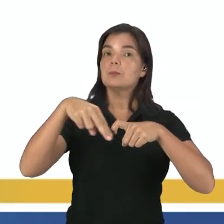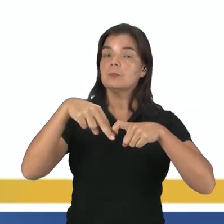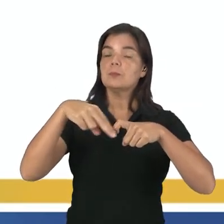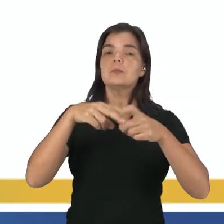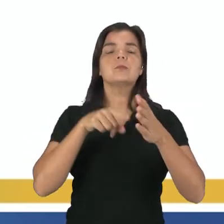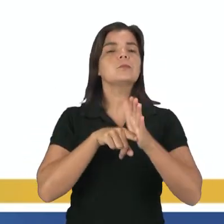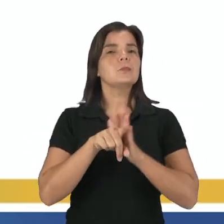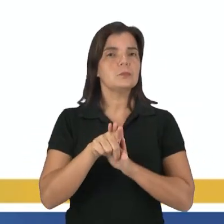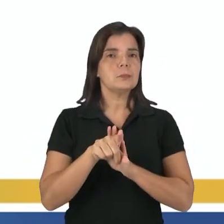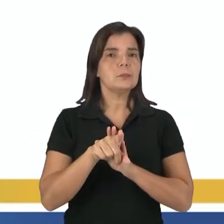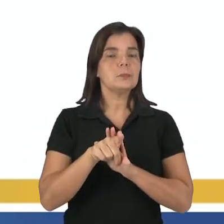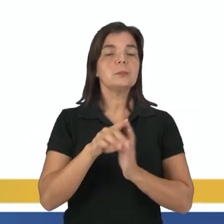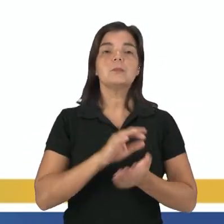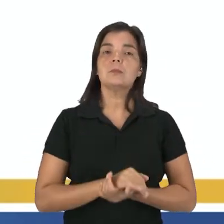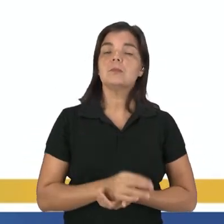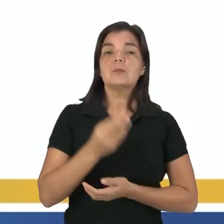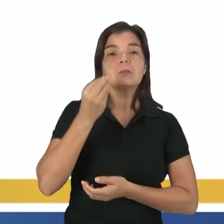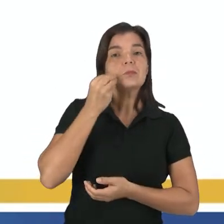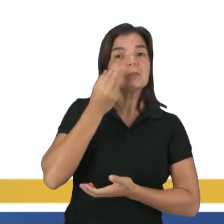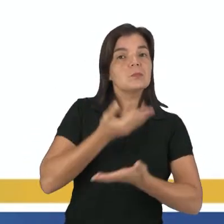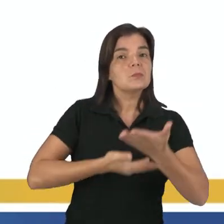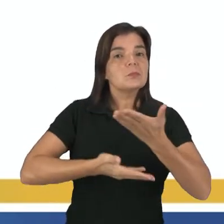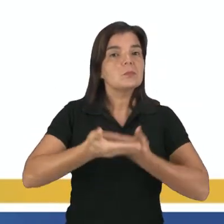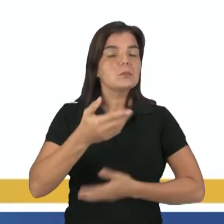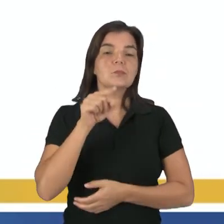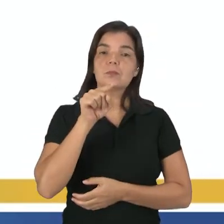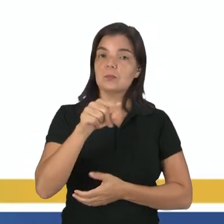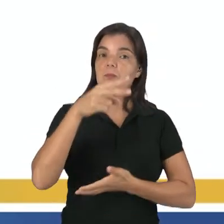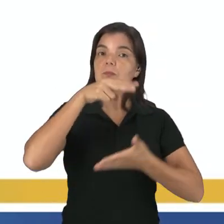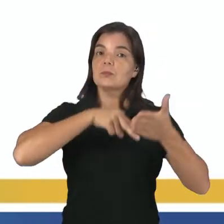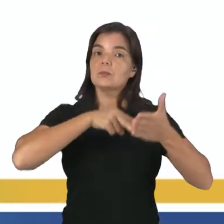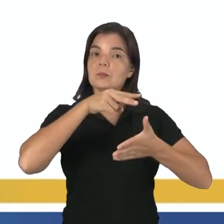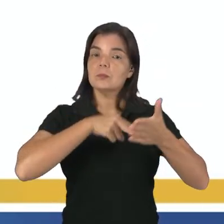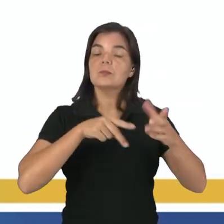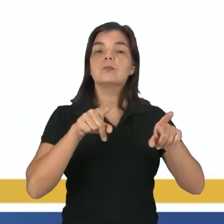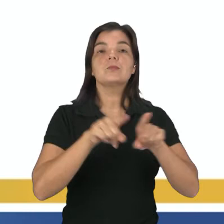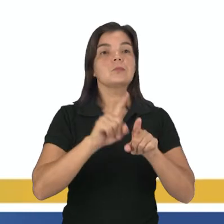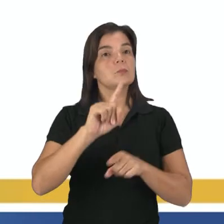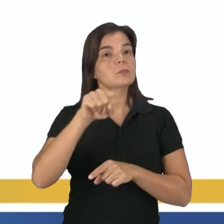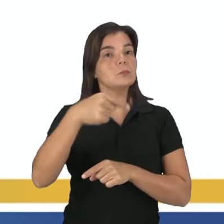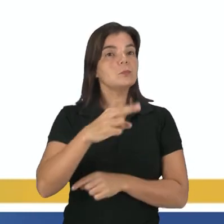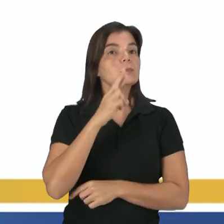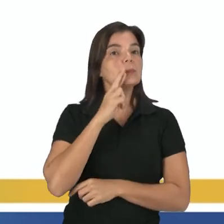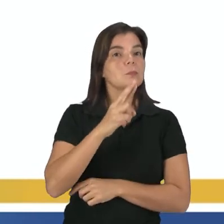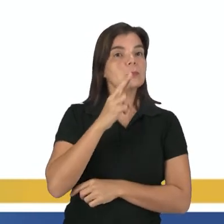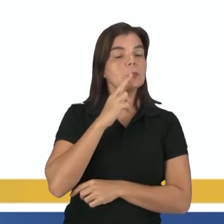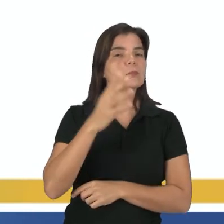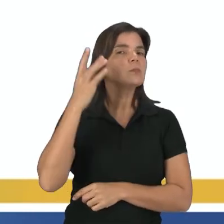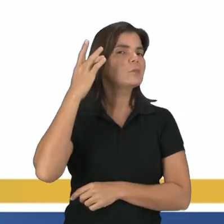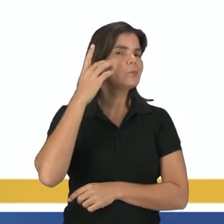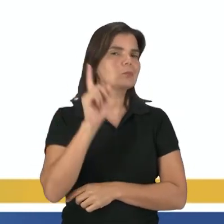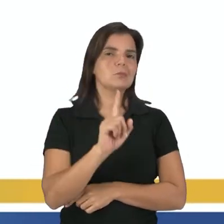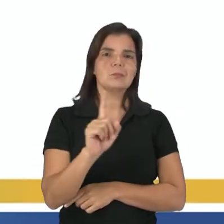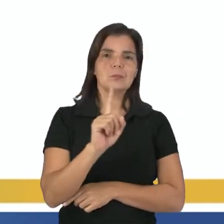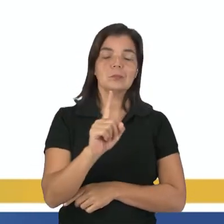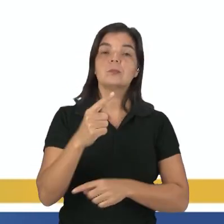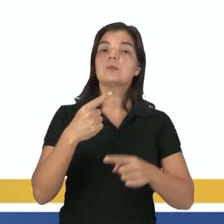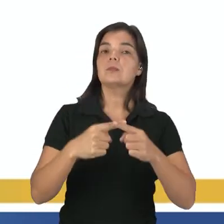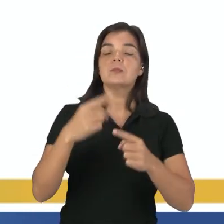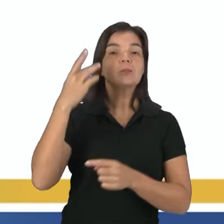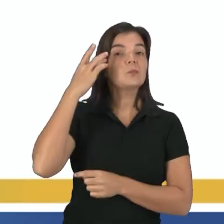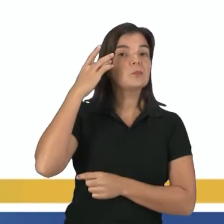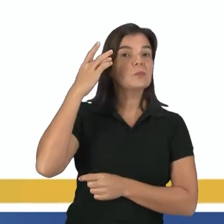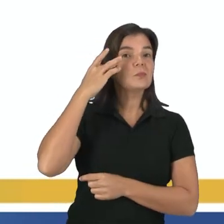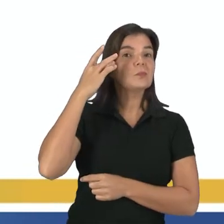fez essa pergunta, né, tentando interagir com você, leitor. Aí, após isso, ela responde, acho que não. Olha, o